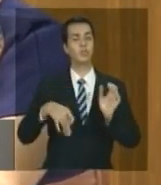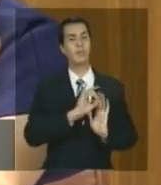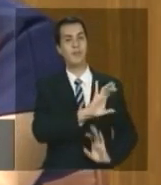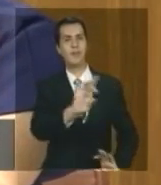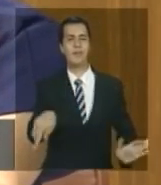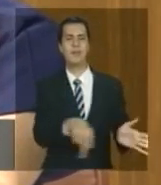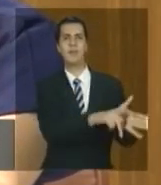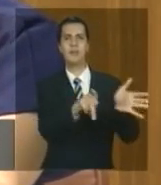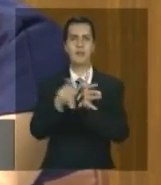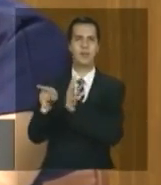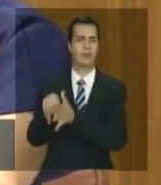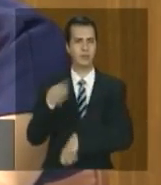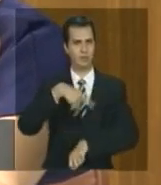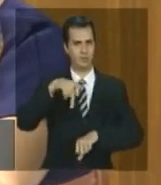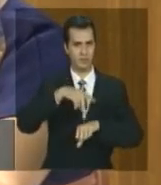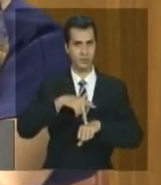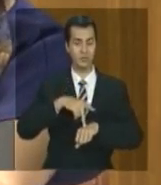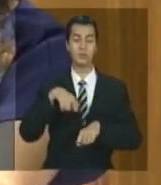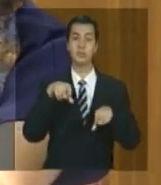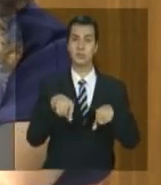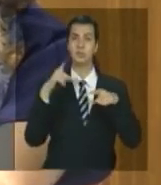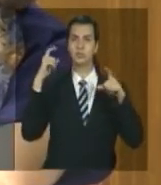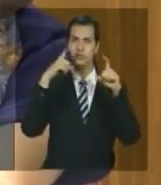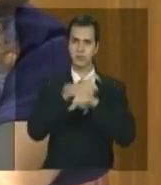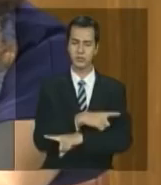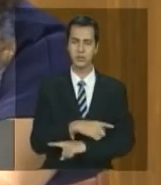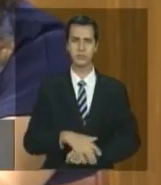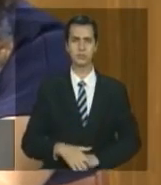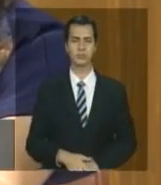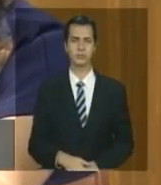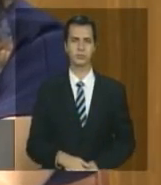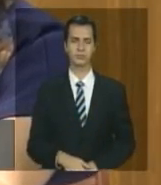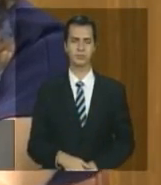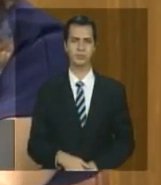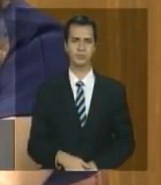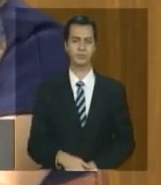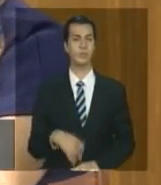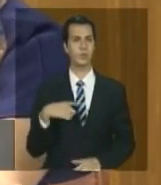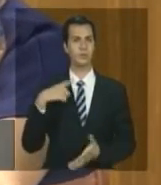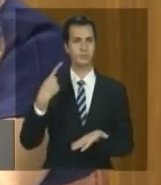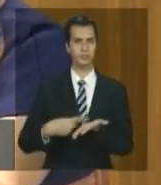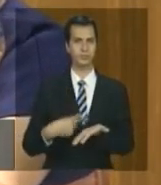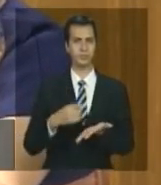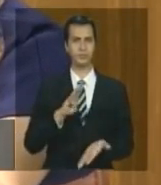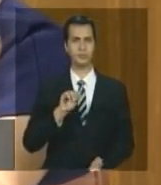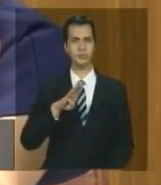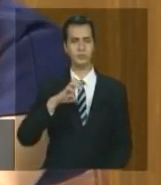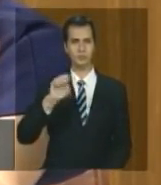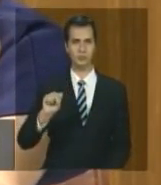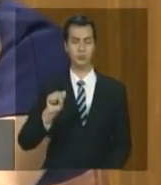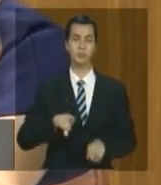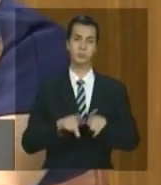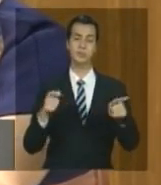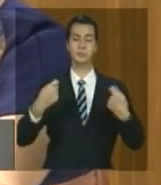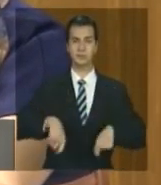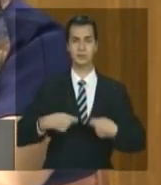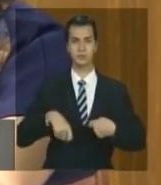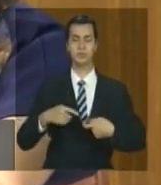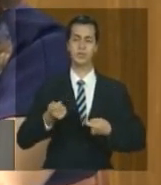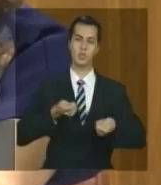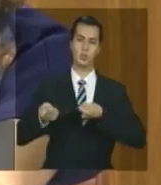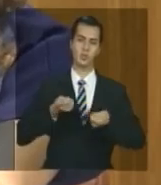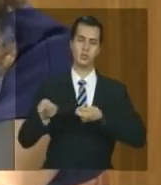que requer não só um acordo BRICS, mas também negociações bilaterais.